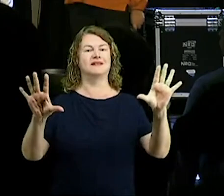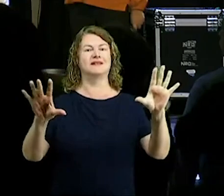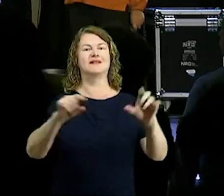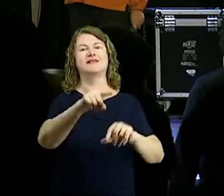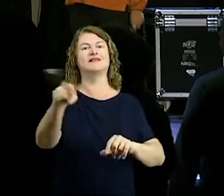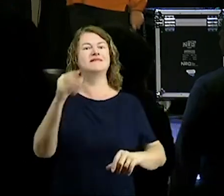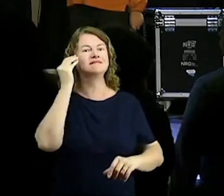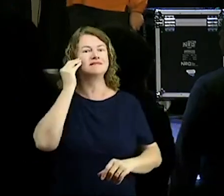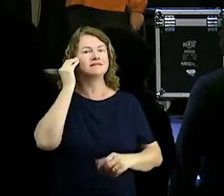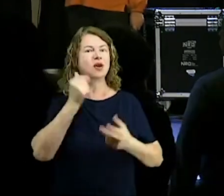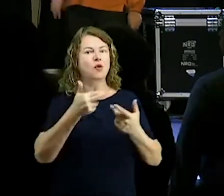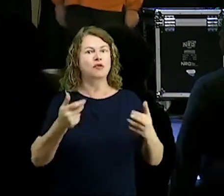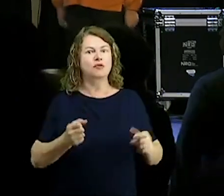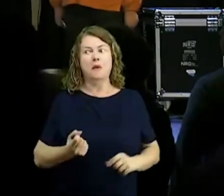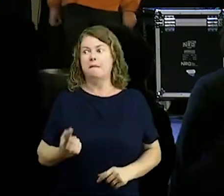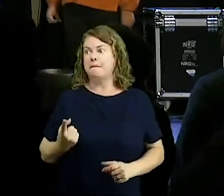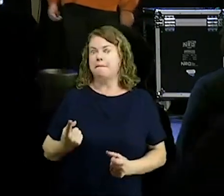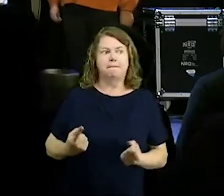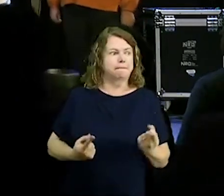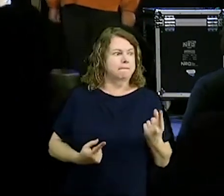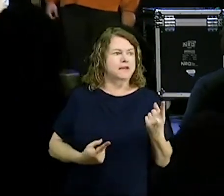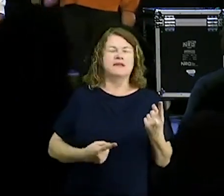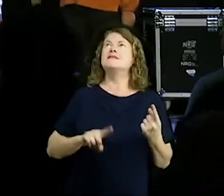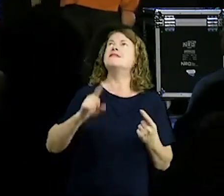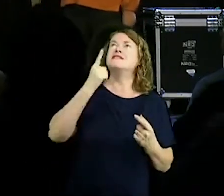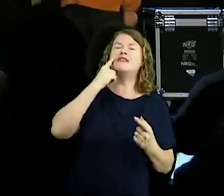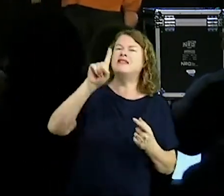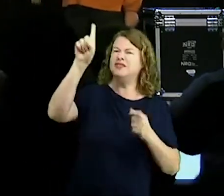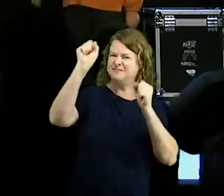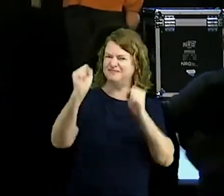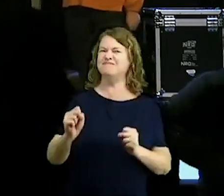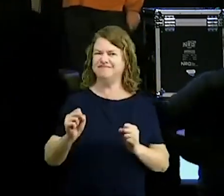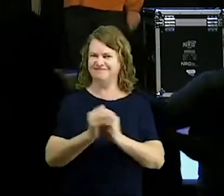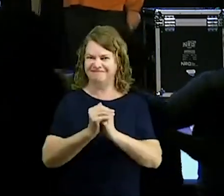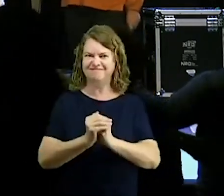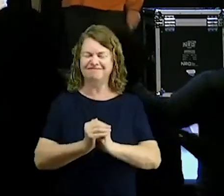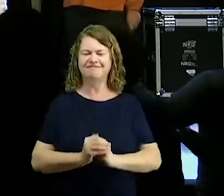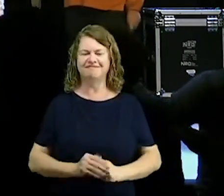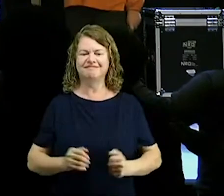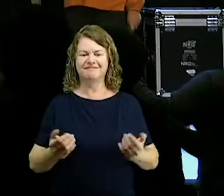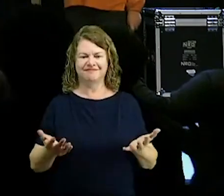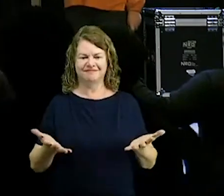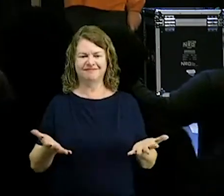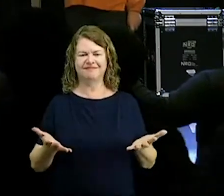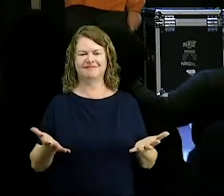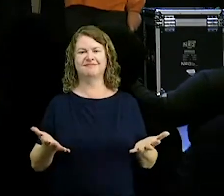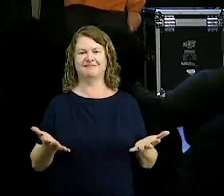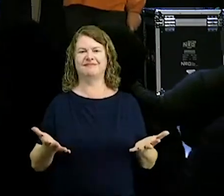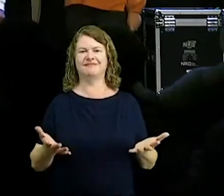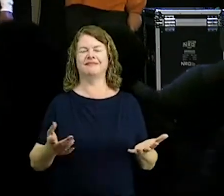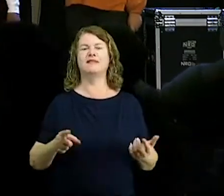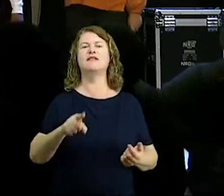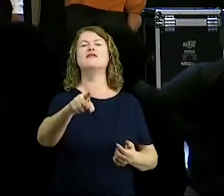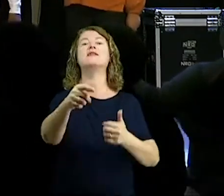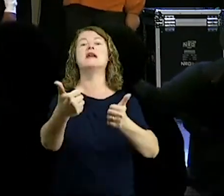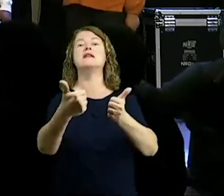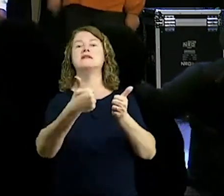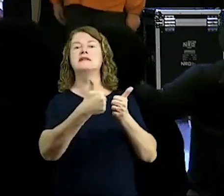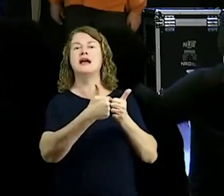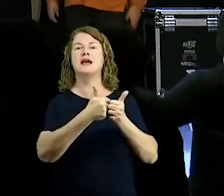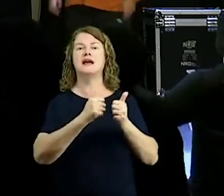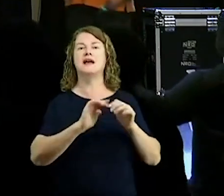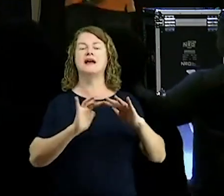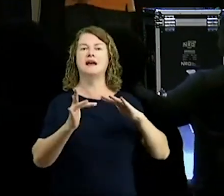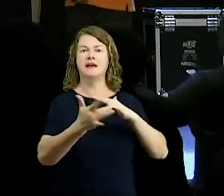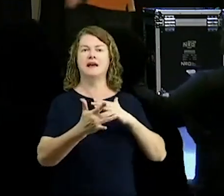assim: oh, meu Deus é poderoso. Amém? Levante sua mão. Você que nos segue, Deus abençoe você. Amanhã,